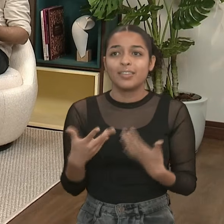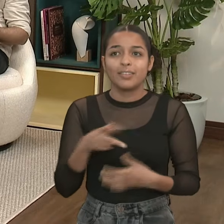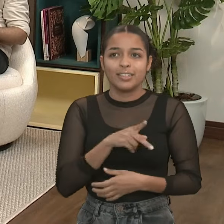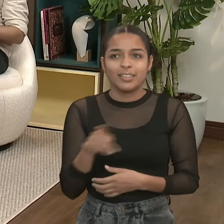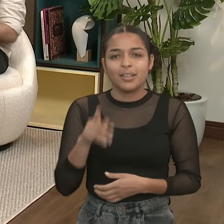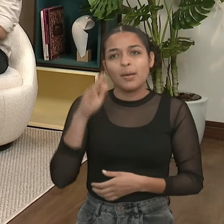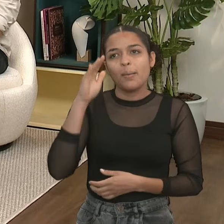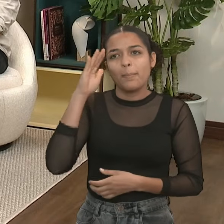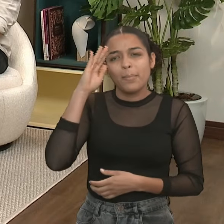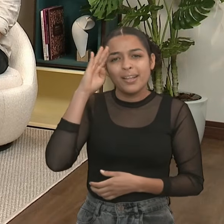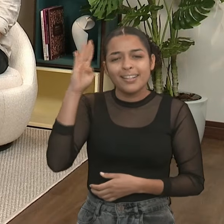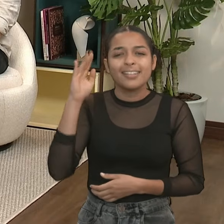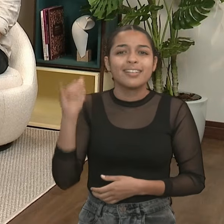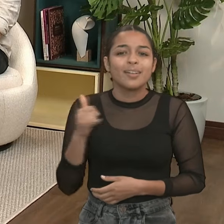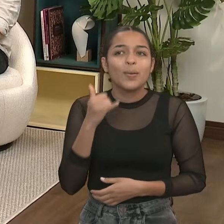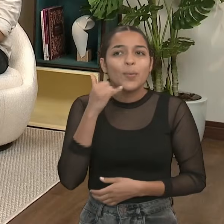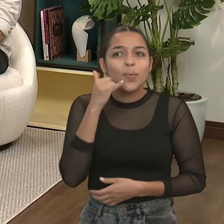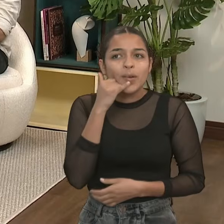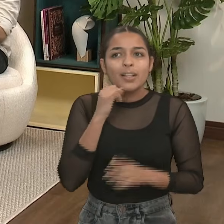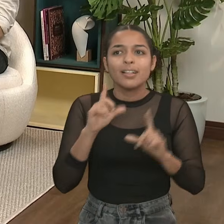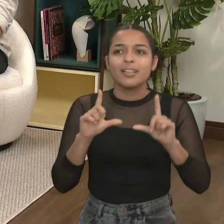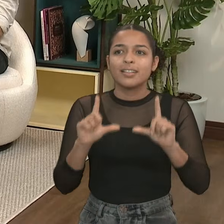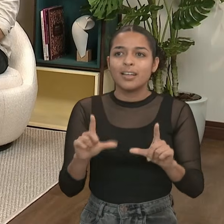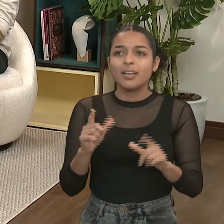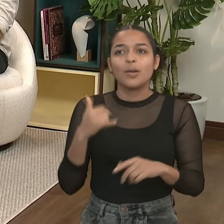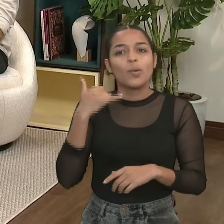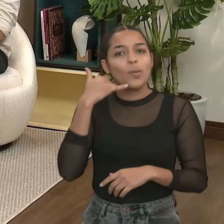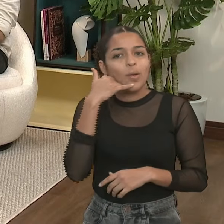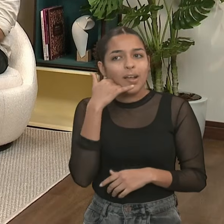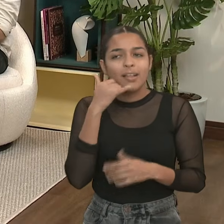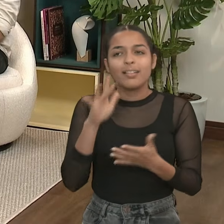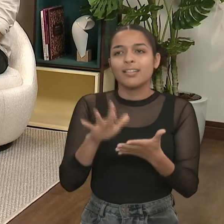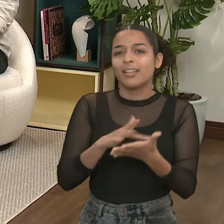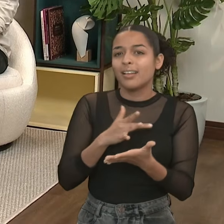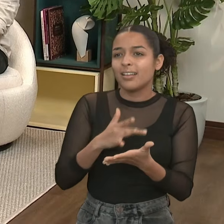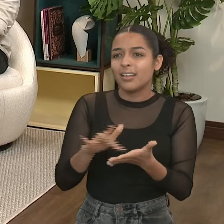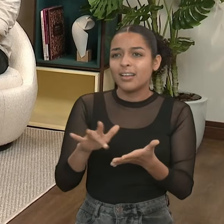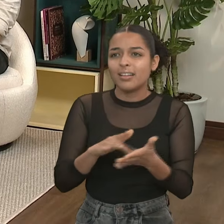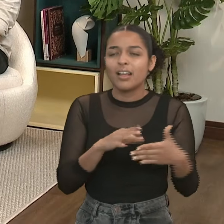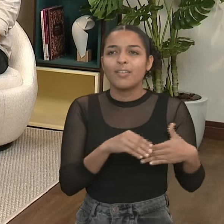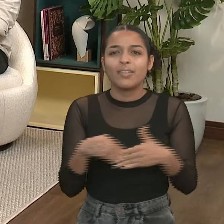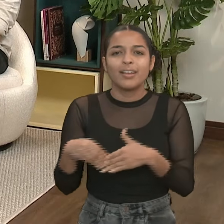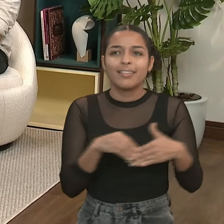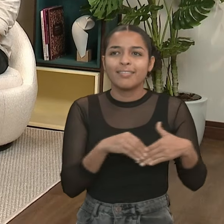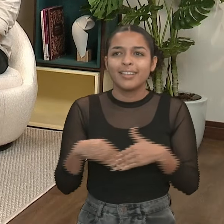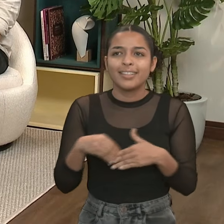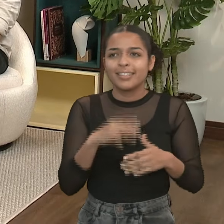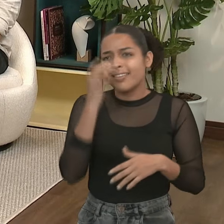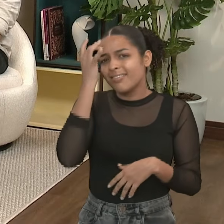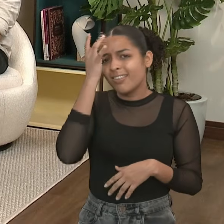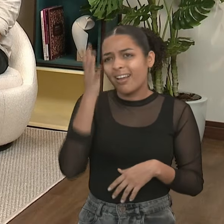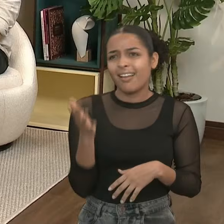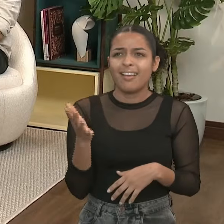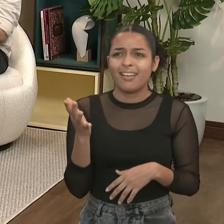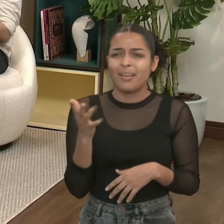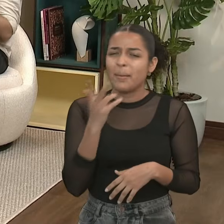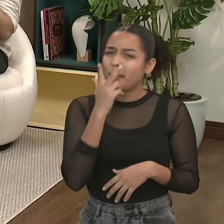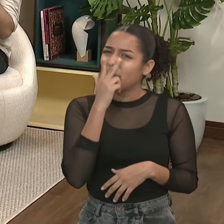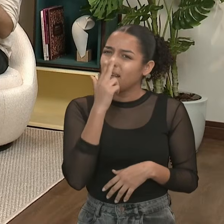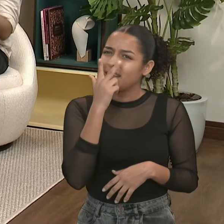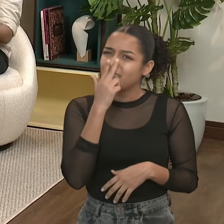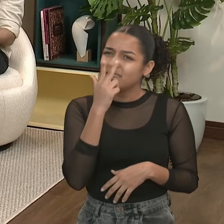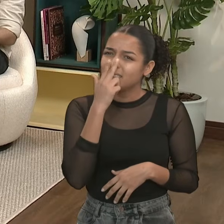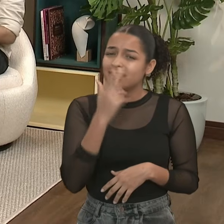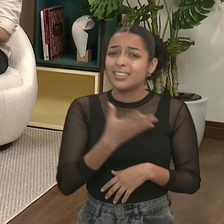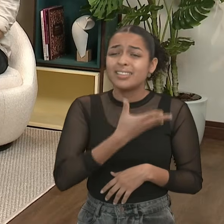celulares, tablets, porque são carregados para todos os cantos, né? E a gente deixa muitas vezes até de viver essa